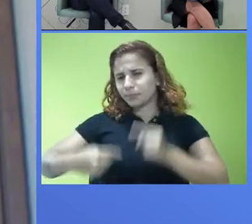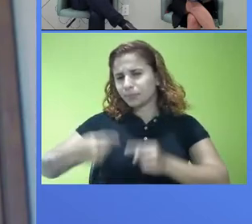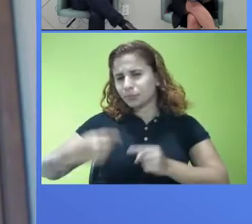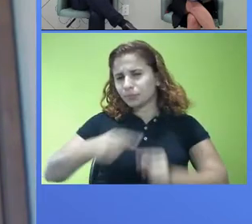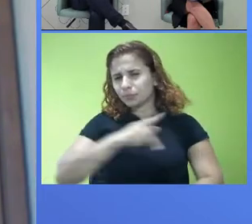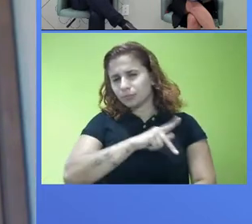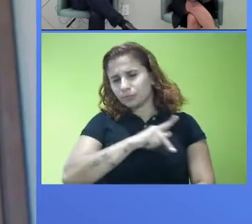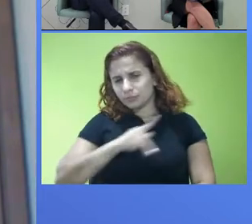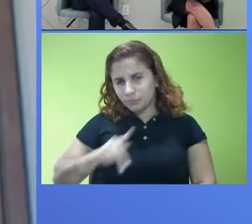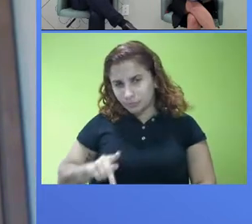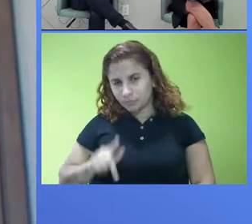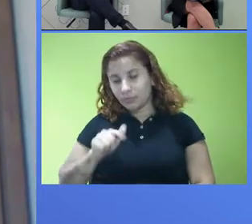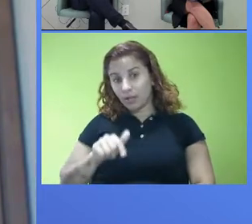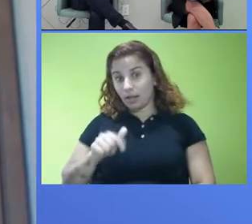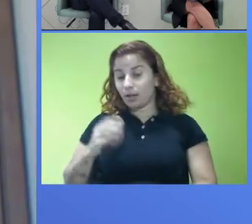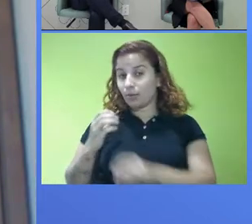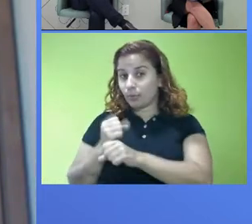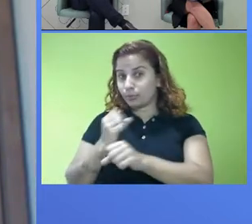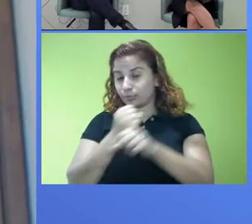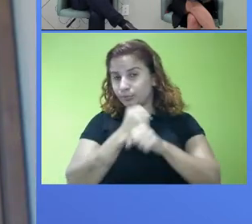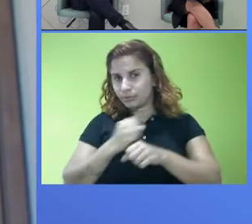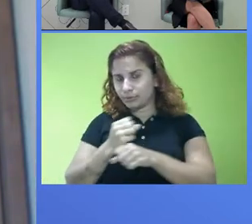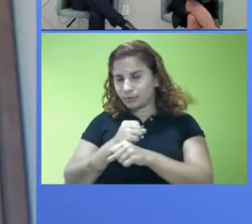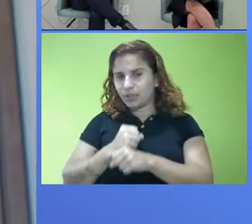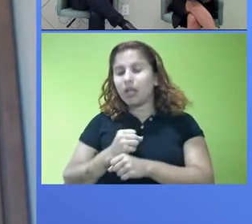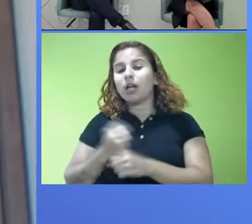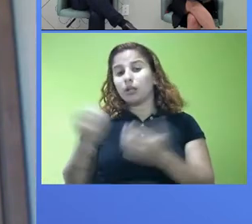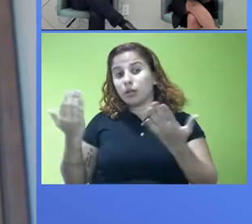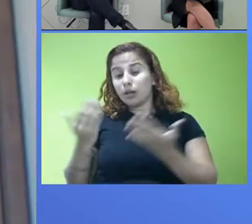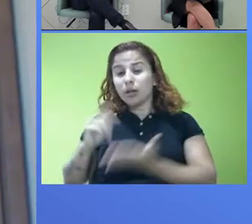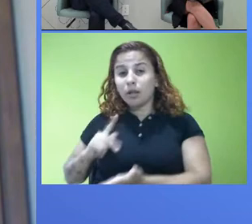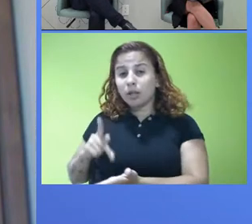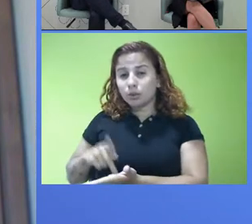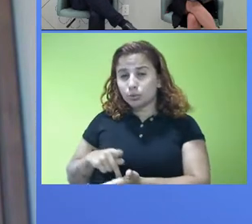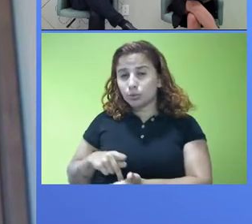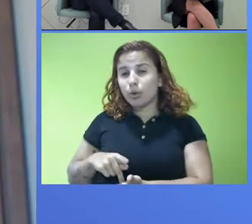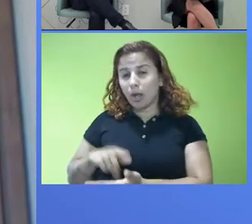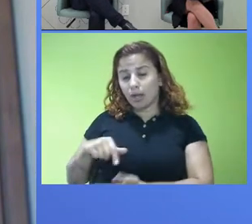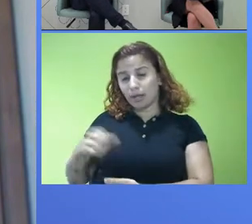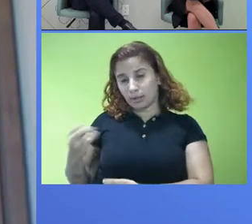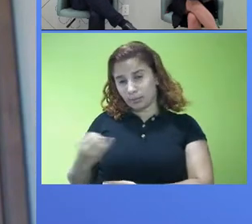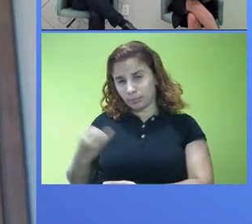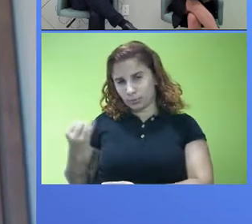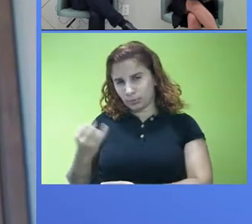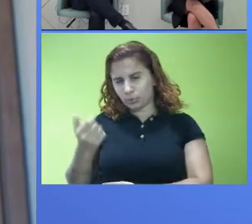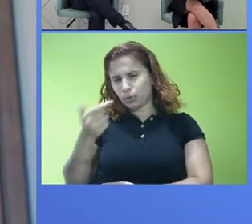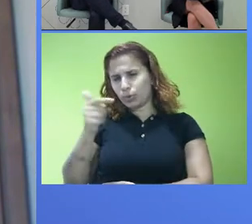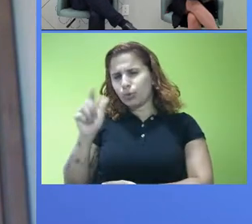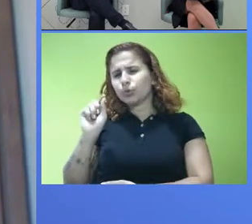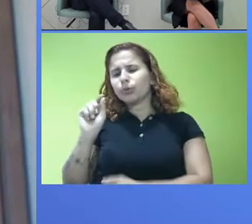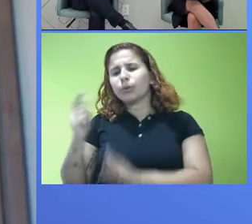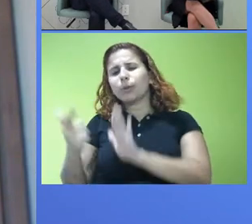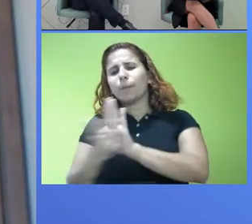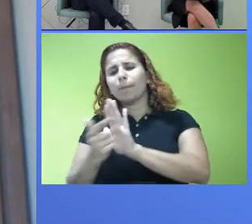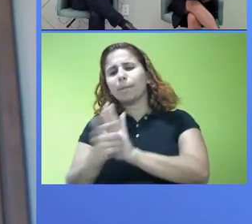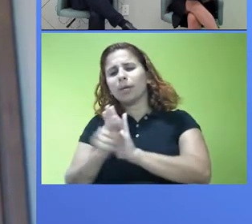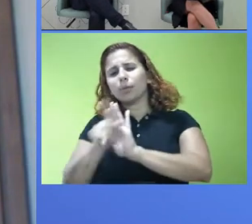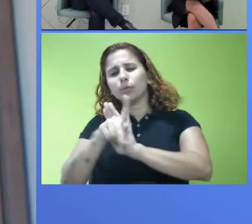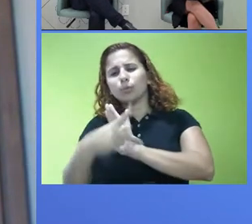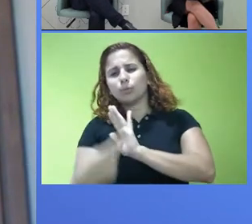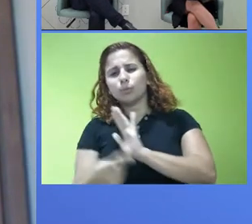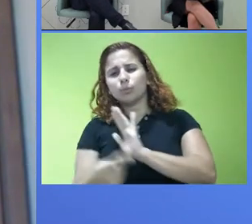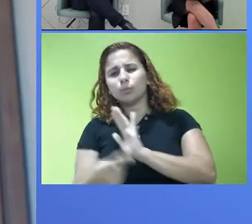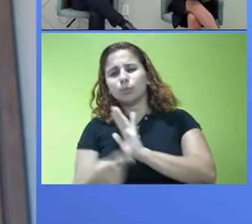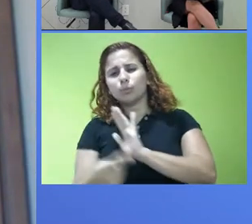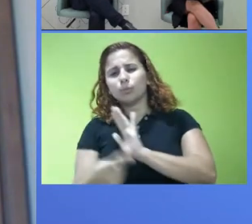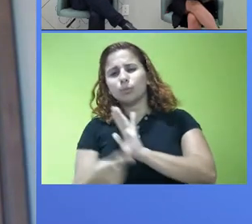de realidade que é importante a gente considerar. O outro é o papel das próprias APAEs. Se não fazem, o